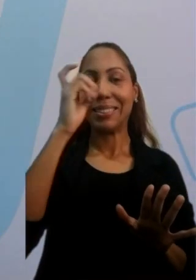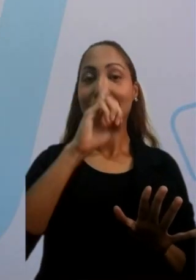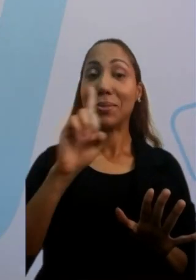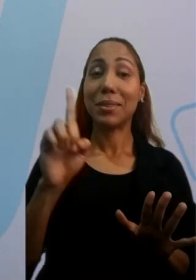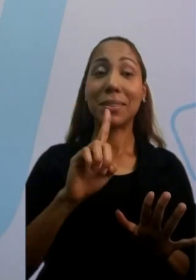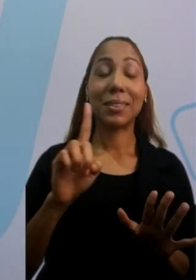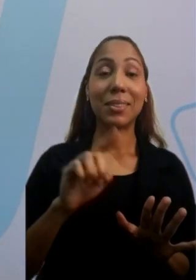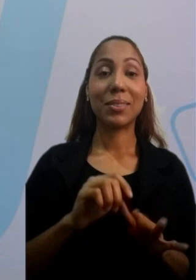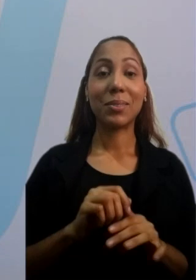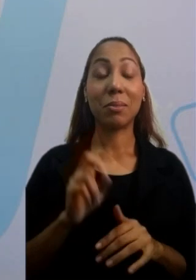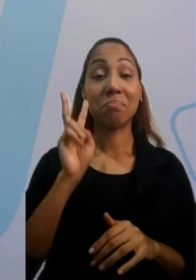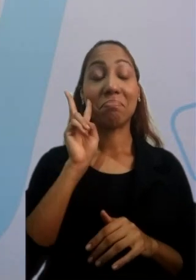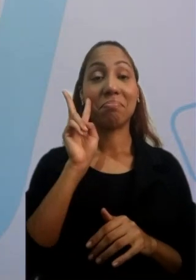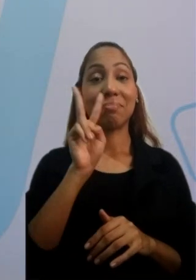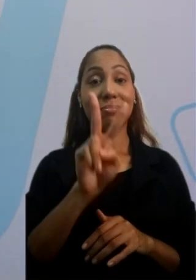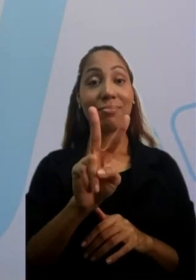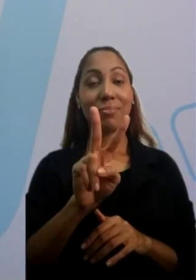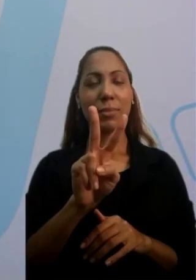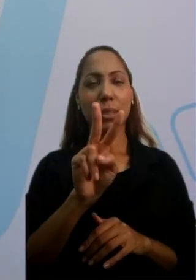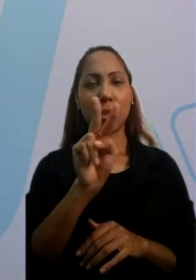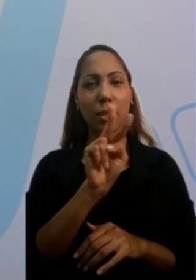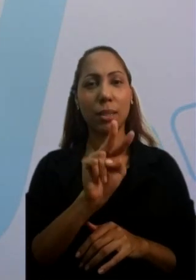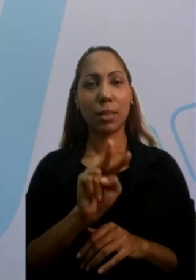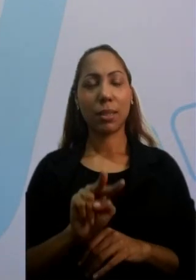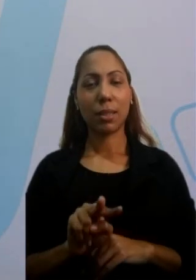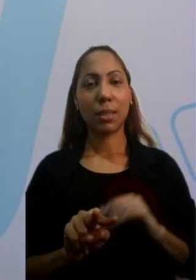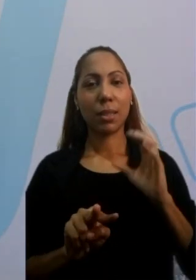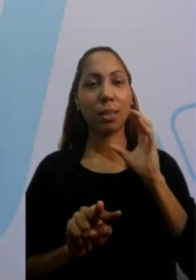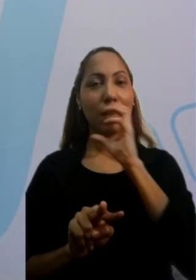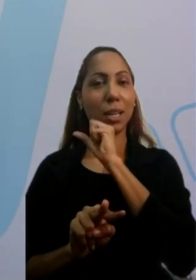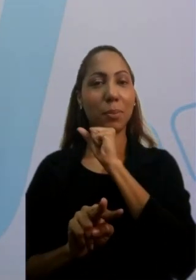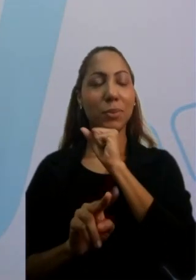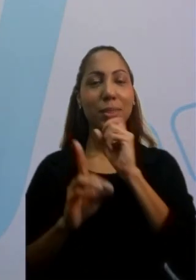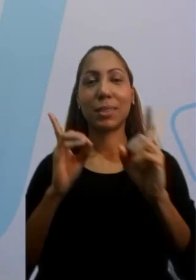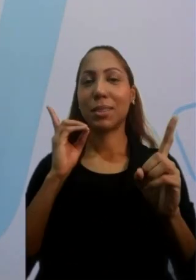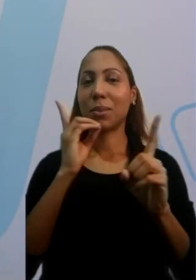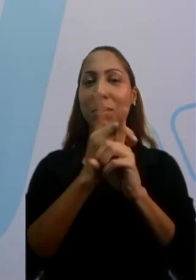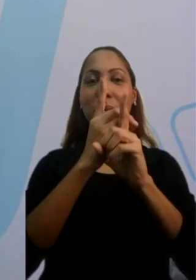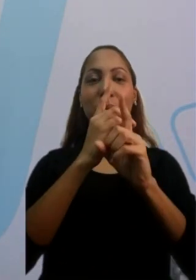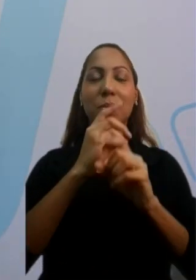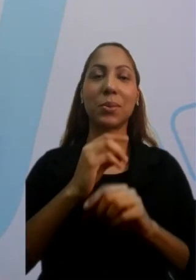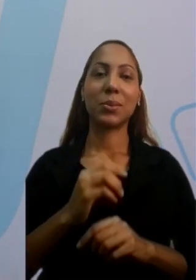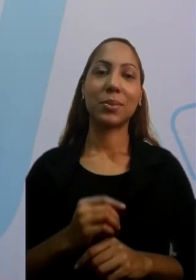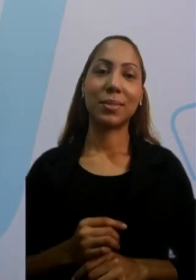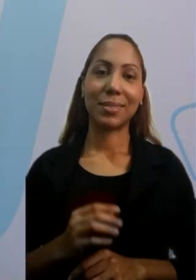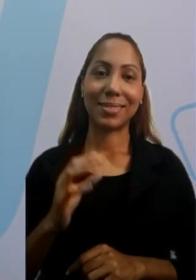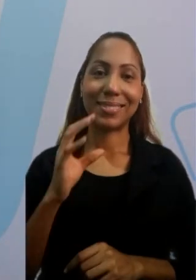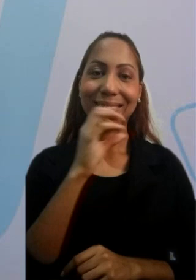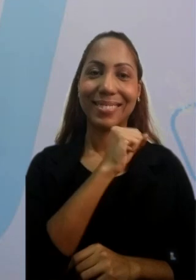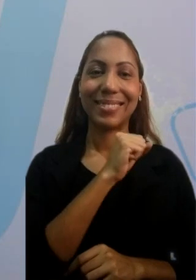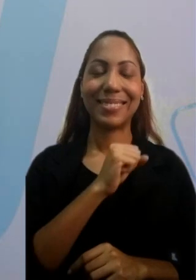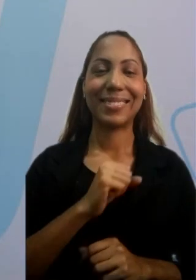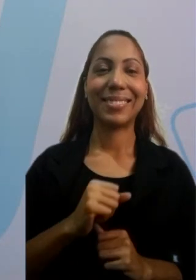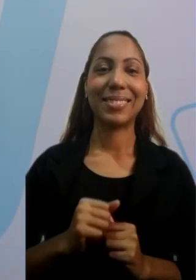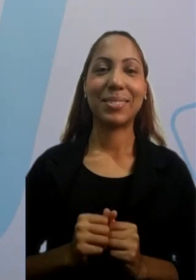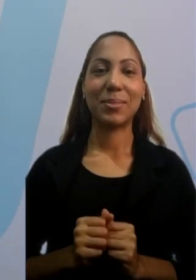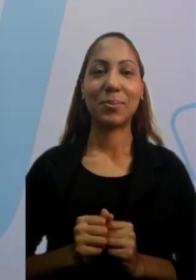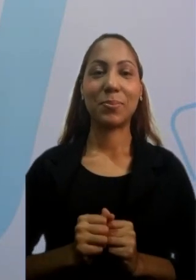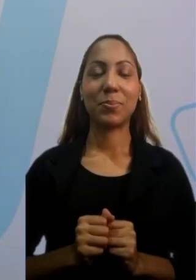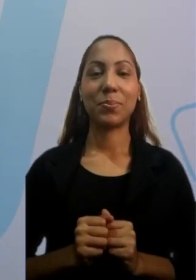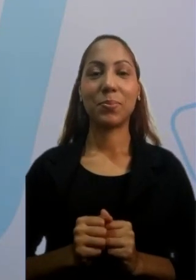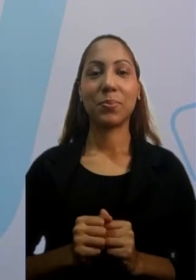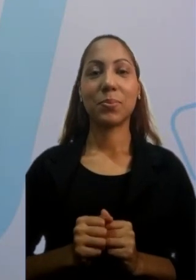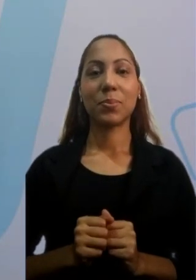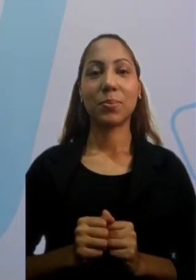gente olha, faz uma análise rápida e já consegue encontrar a resposta.